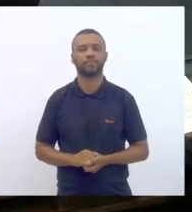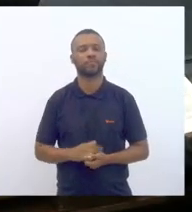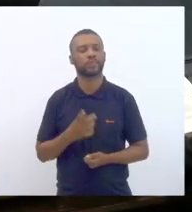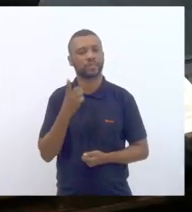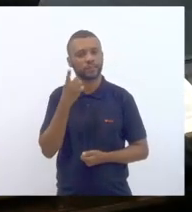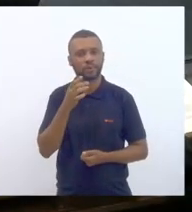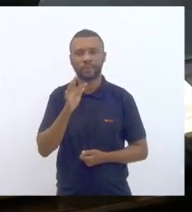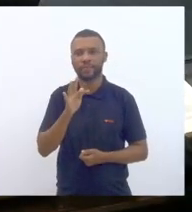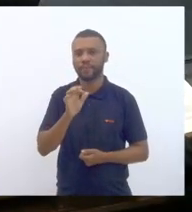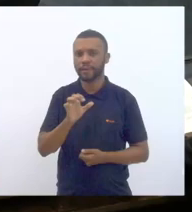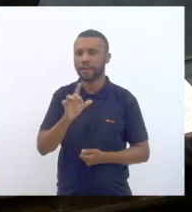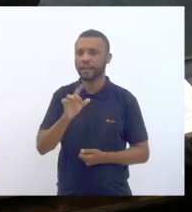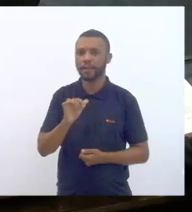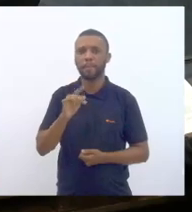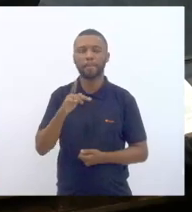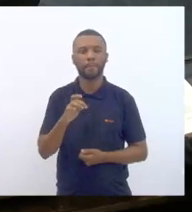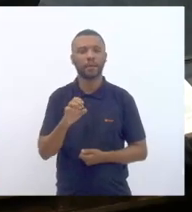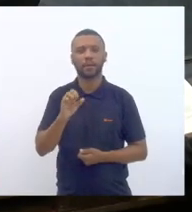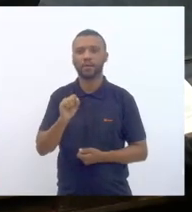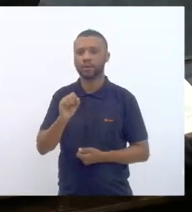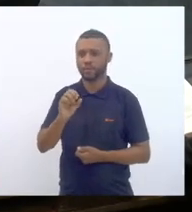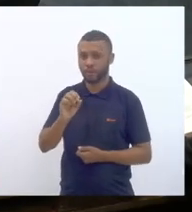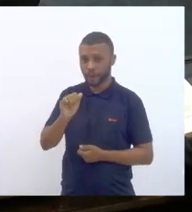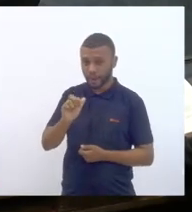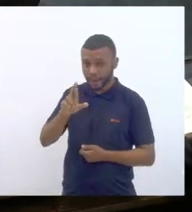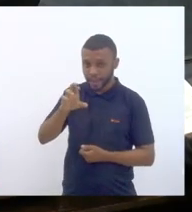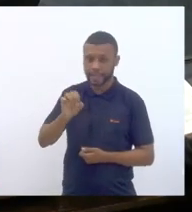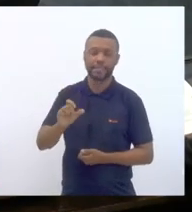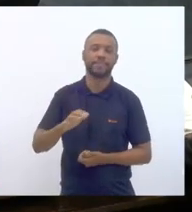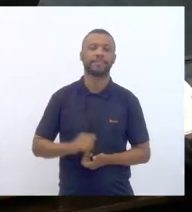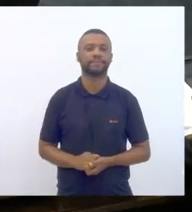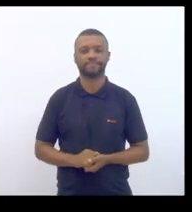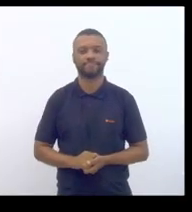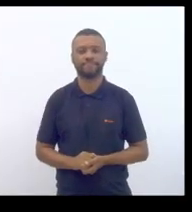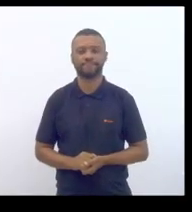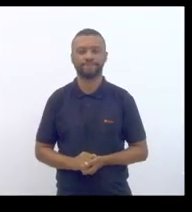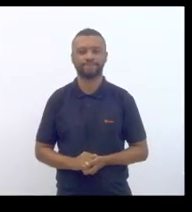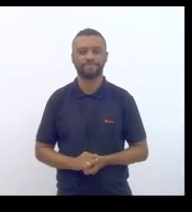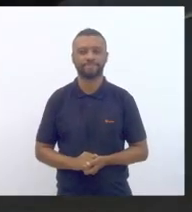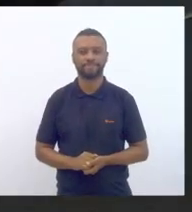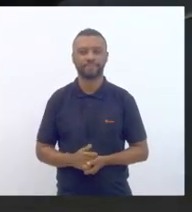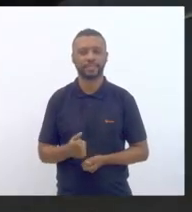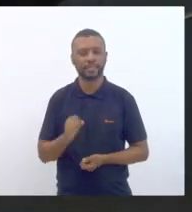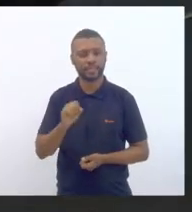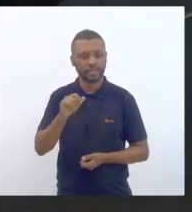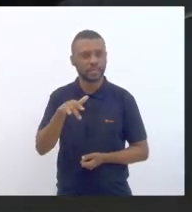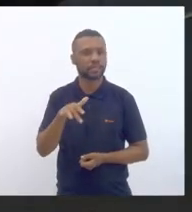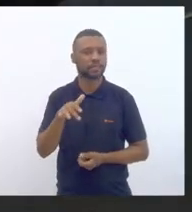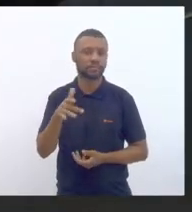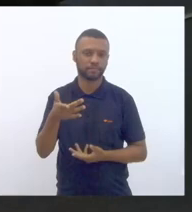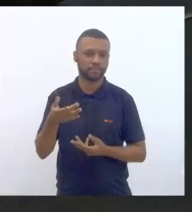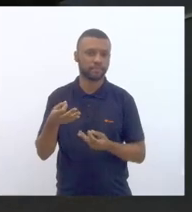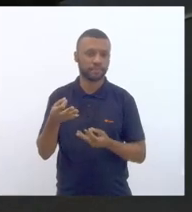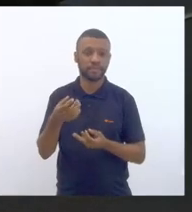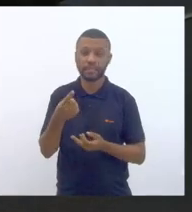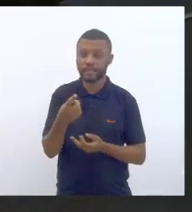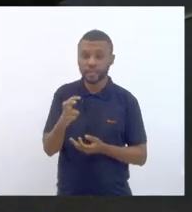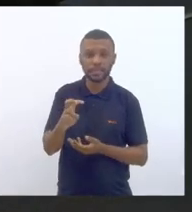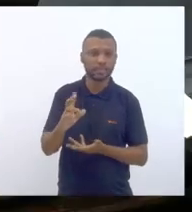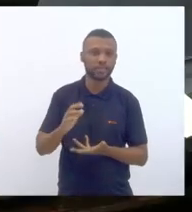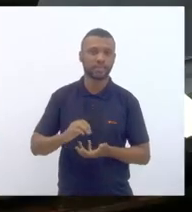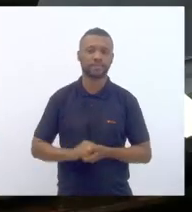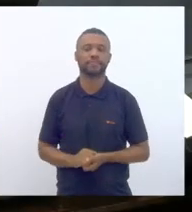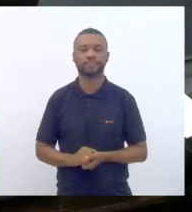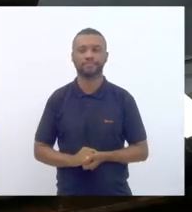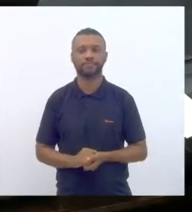Deputado Felipe Soares. Voto sim. Felipe Soares, sim. 15.